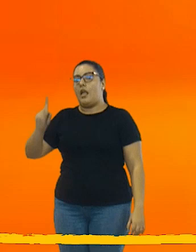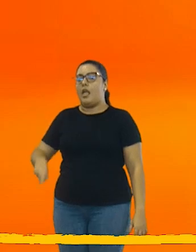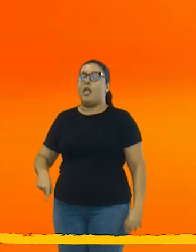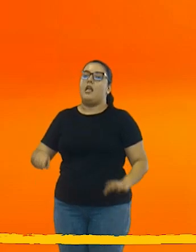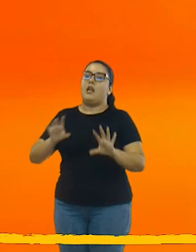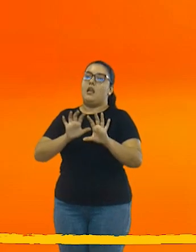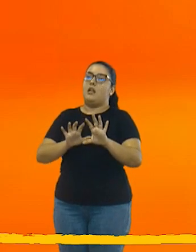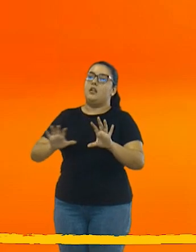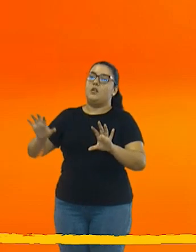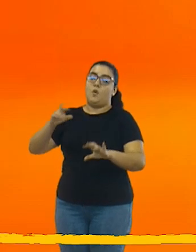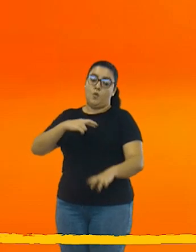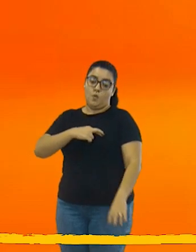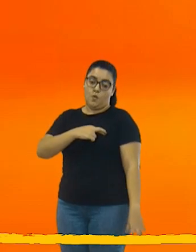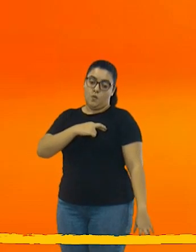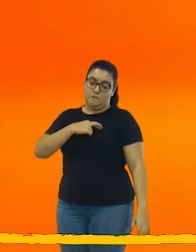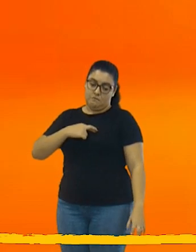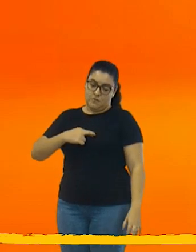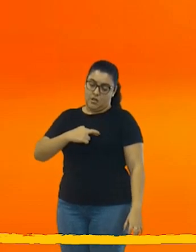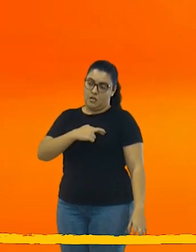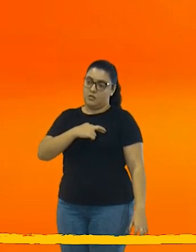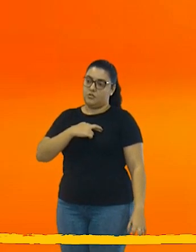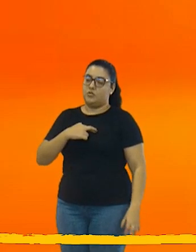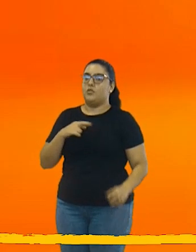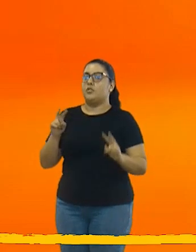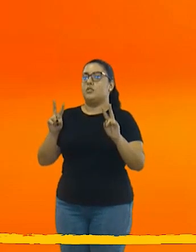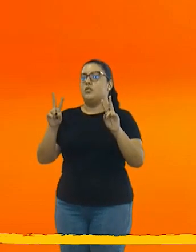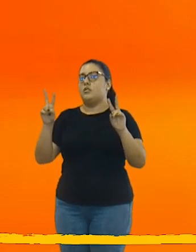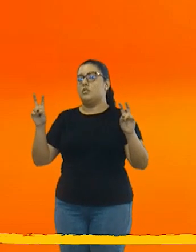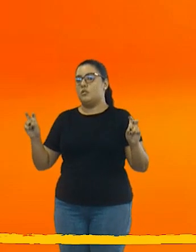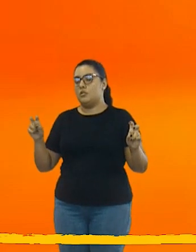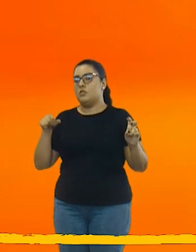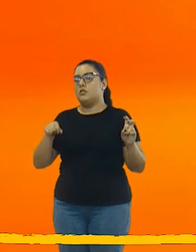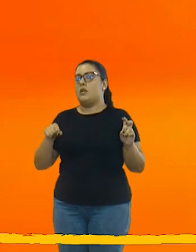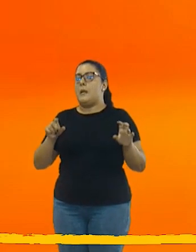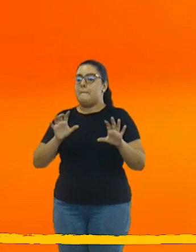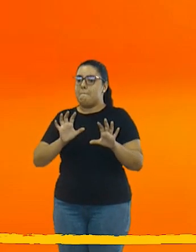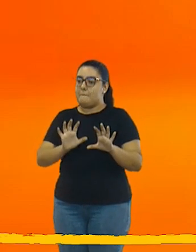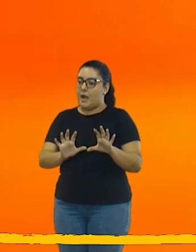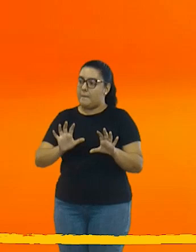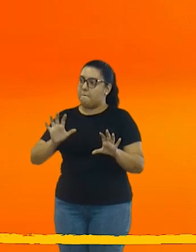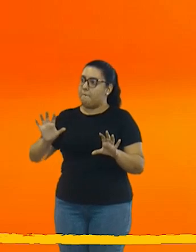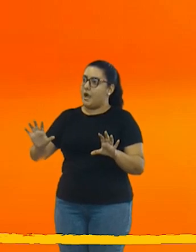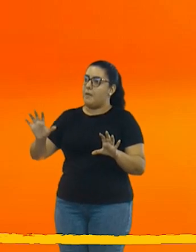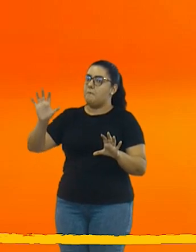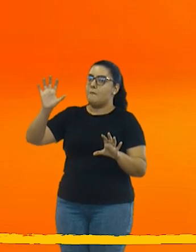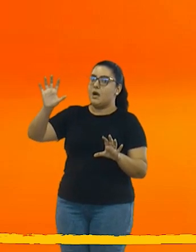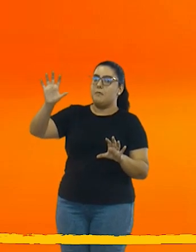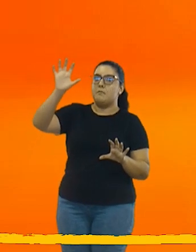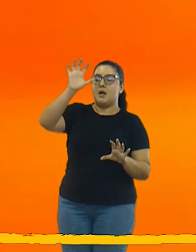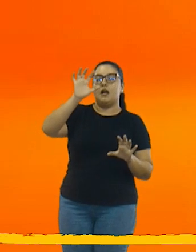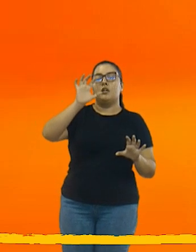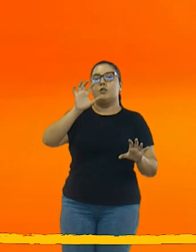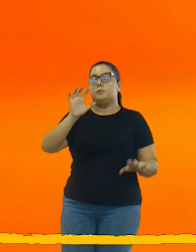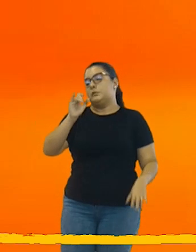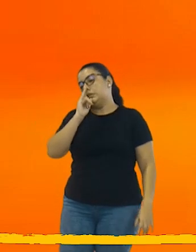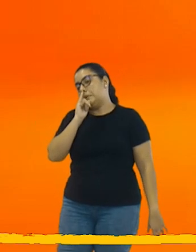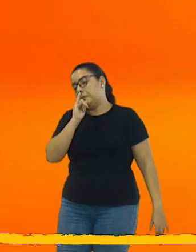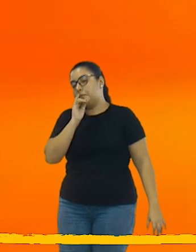regionalismo romântico, ele trabalha o espaço regional de forma, número